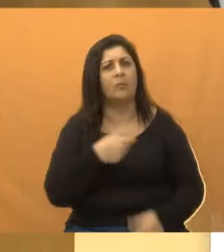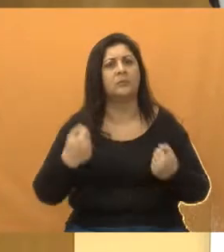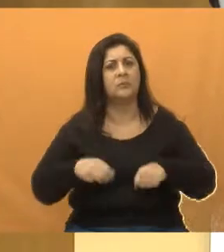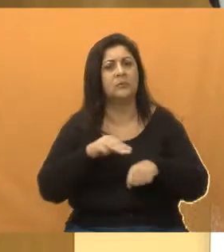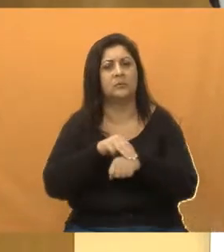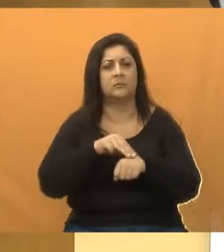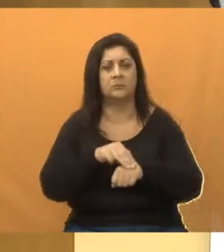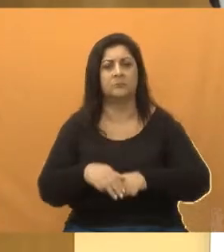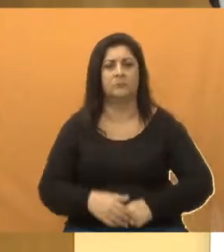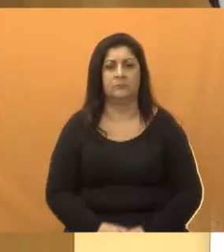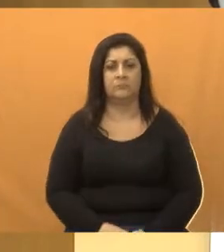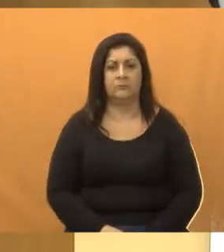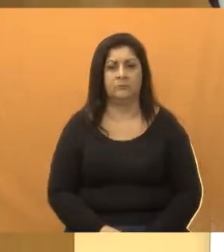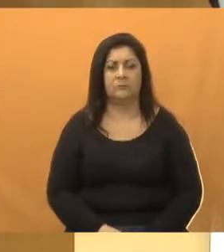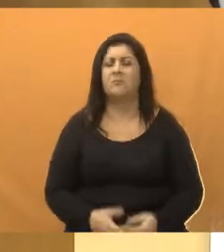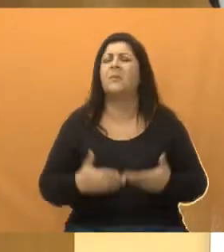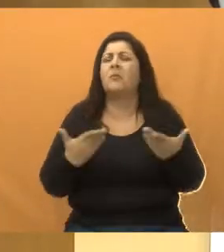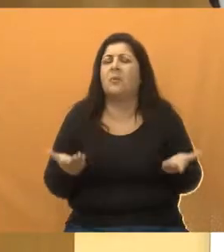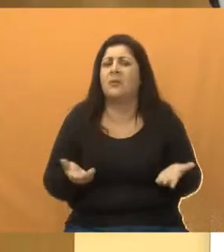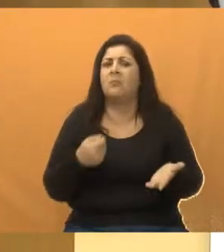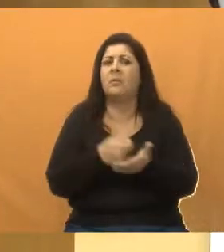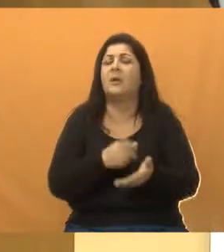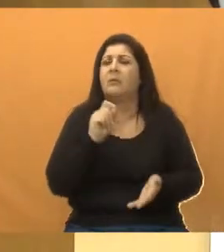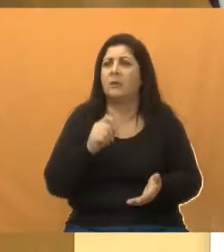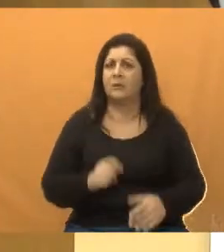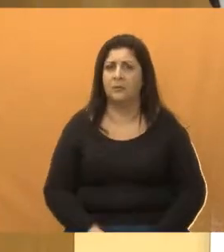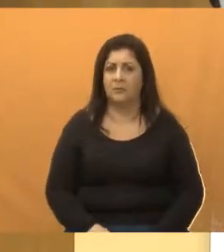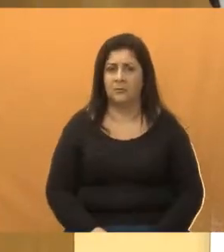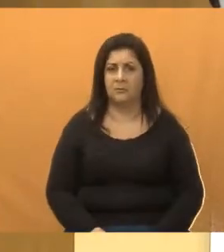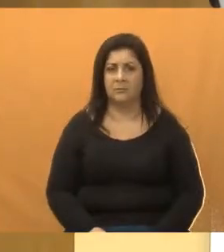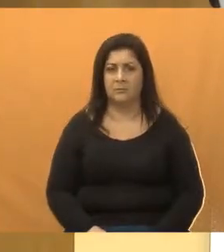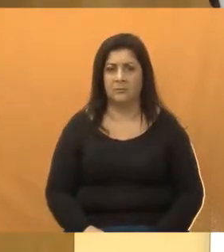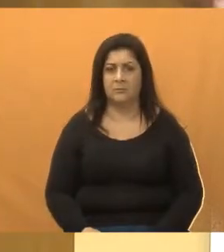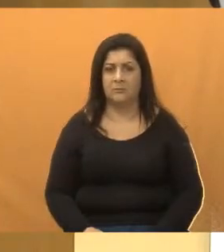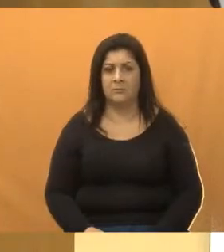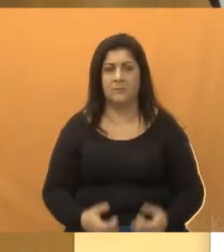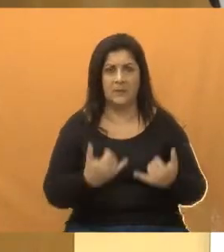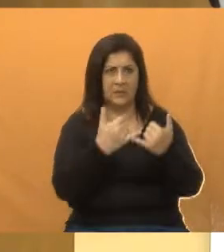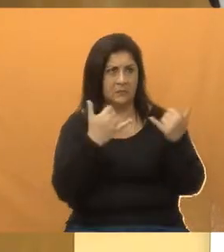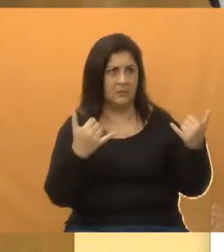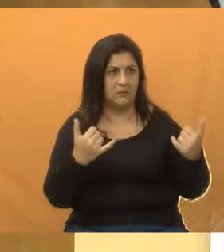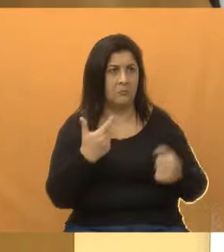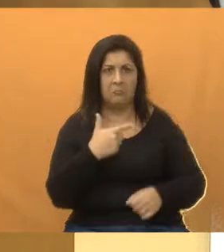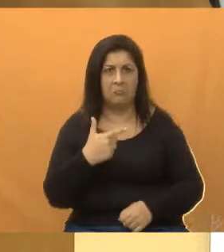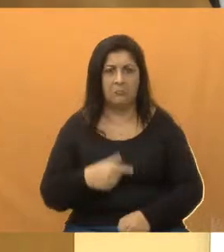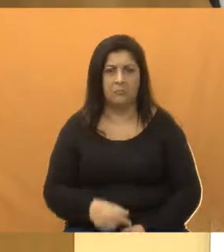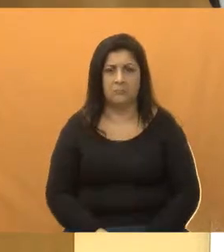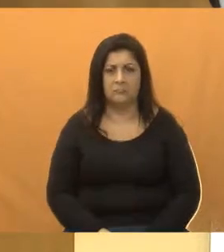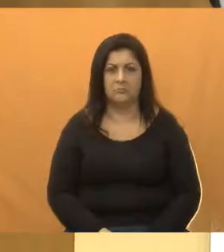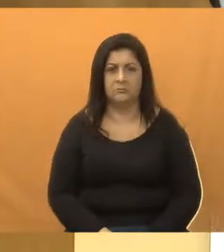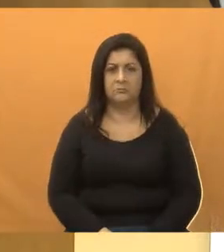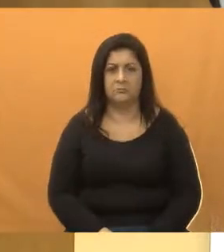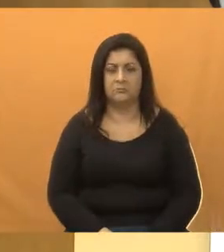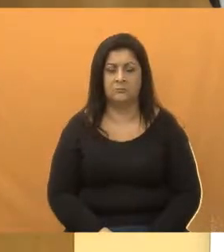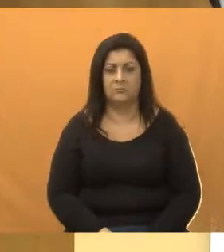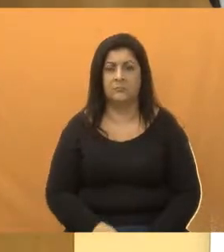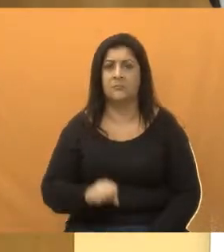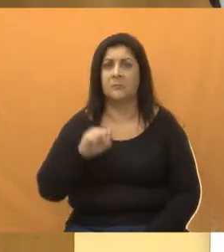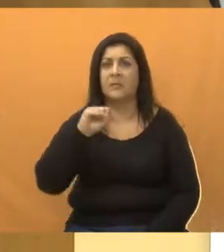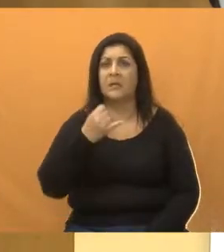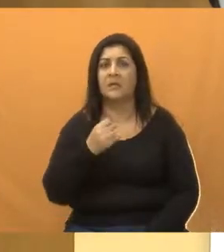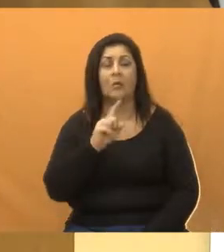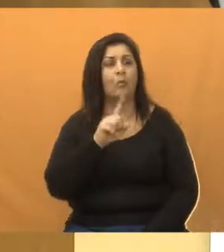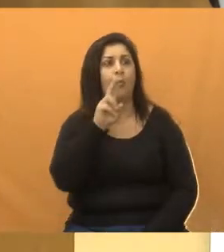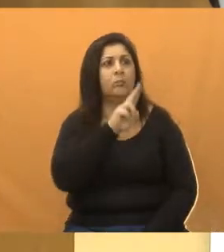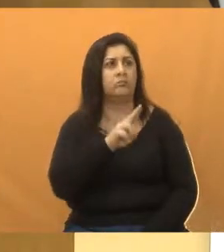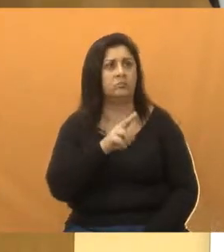que discutir. Do que é essa taxa? Se não me engano, na energia não existe isso. Se você não